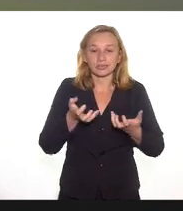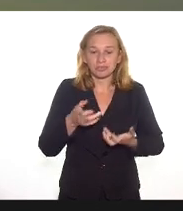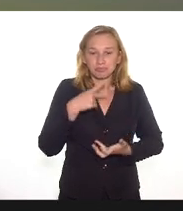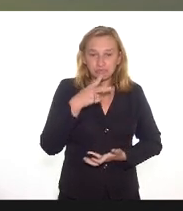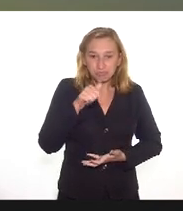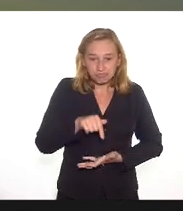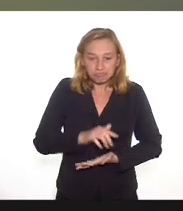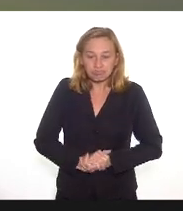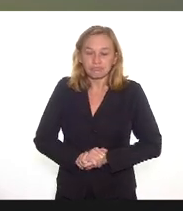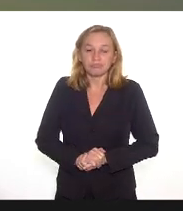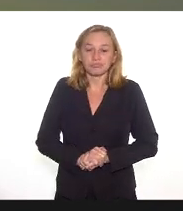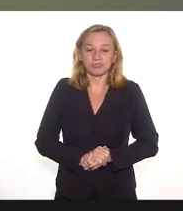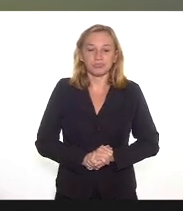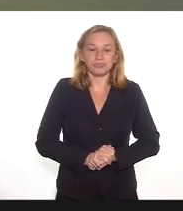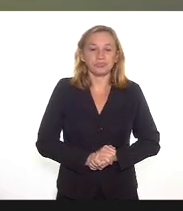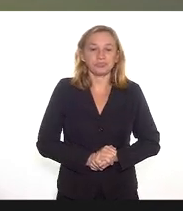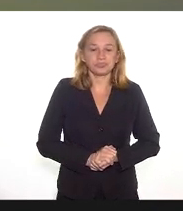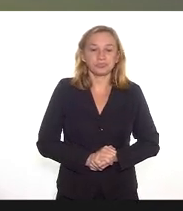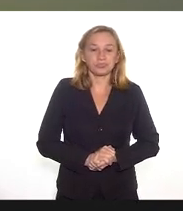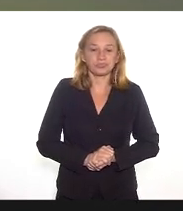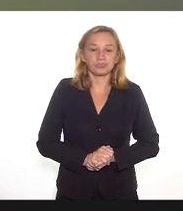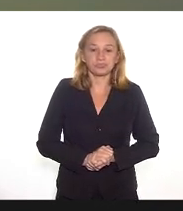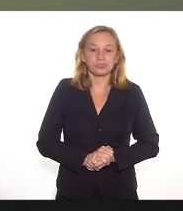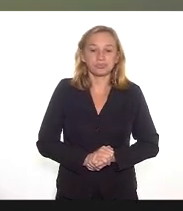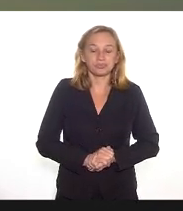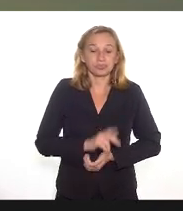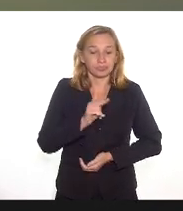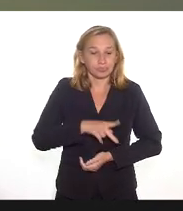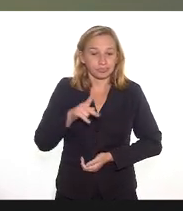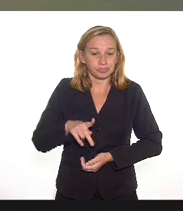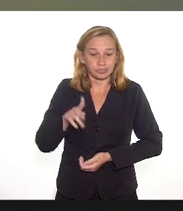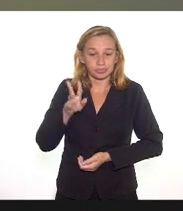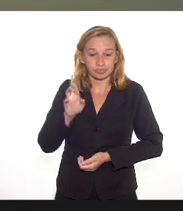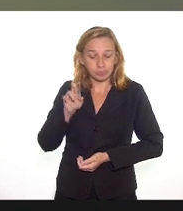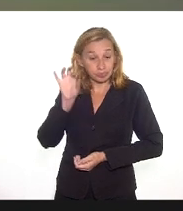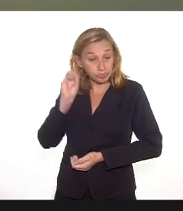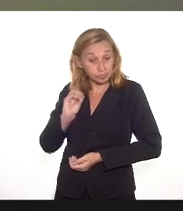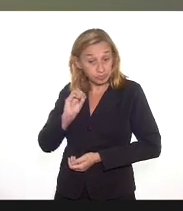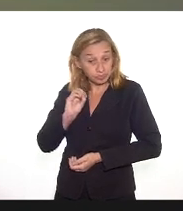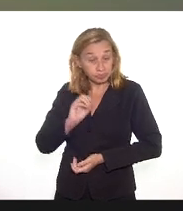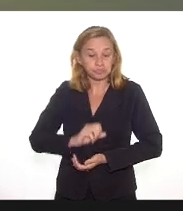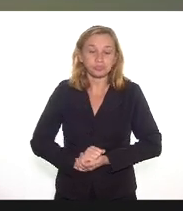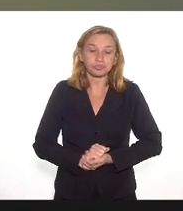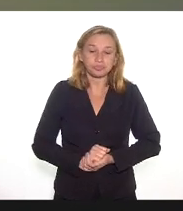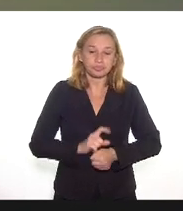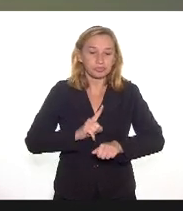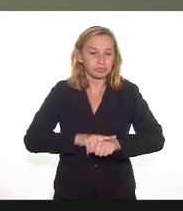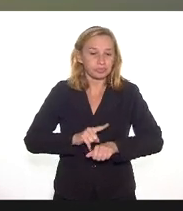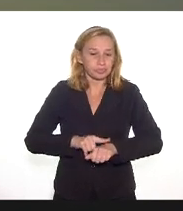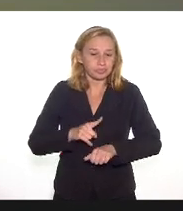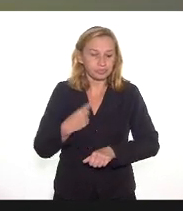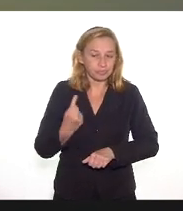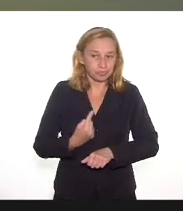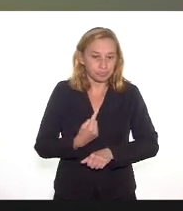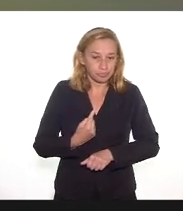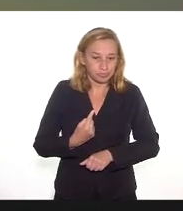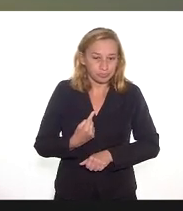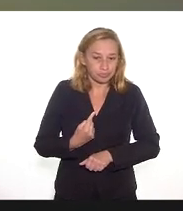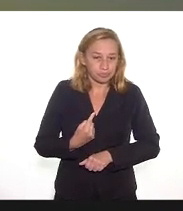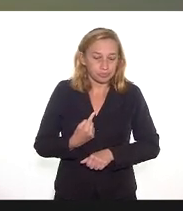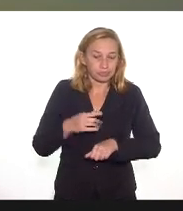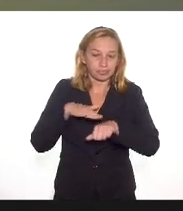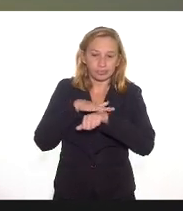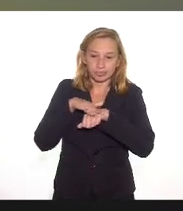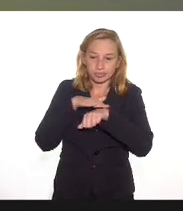aqui, instigar o professor Bruno Sobral, porque, num momento da nossa vida, a gente, numa